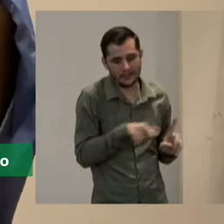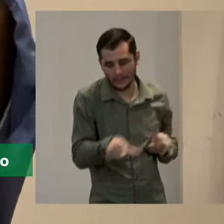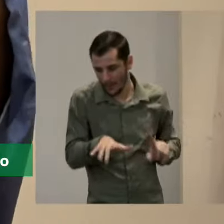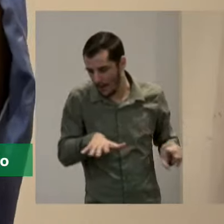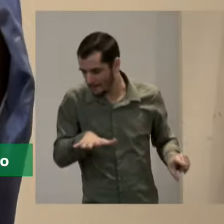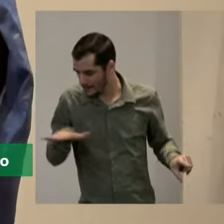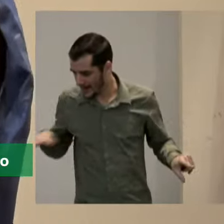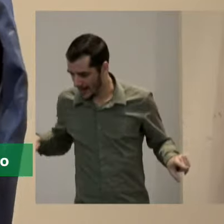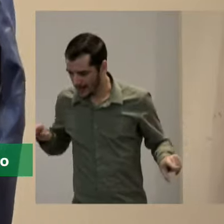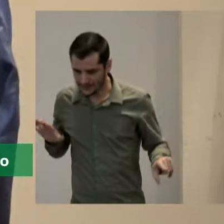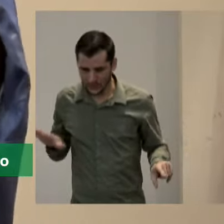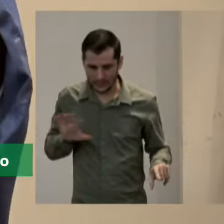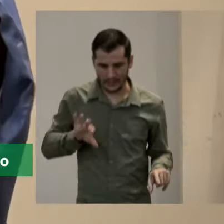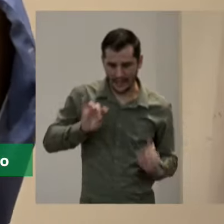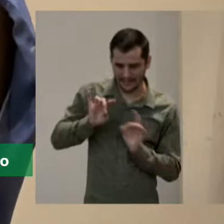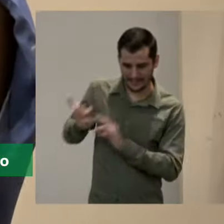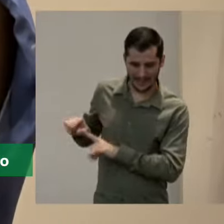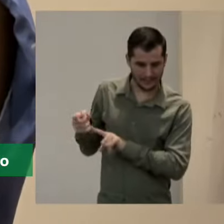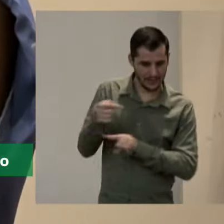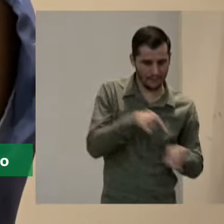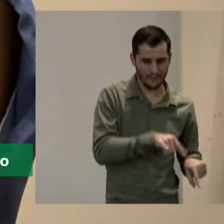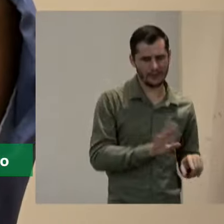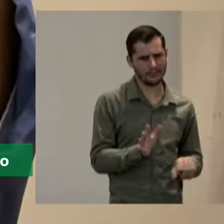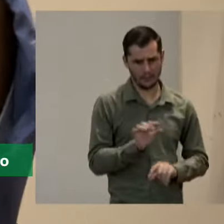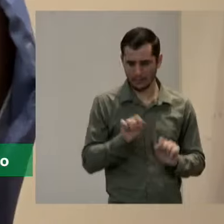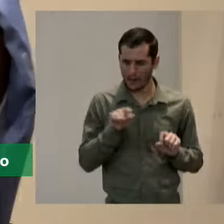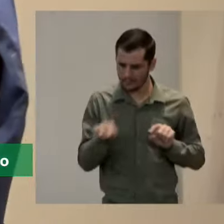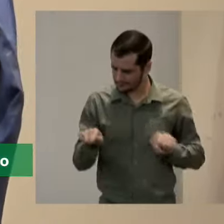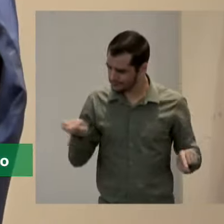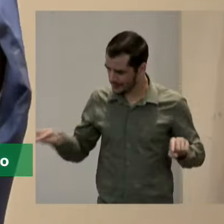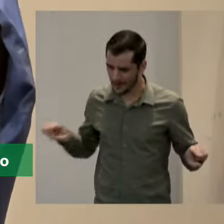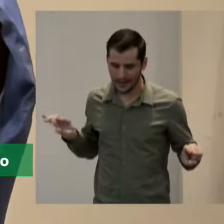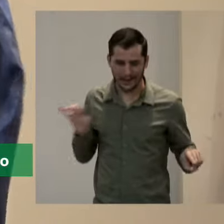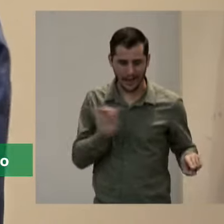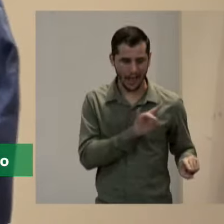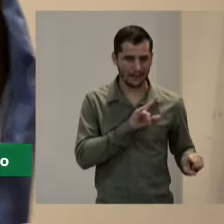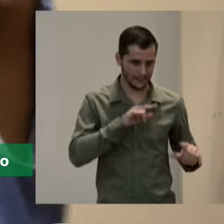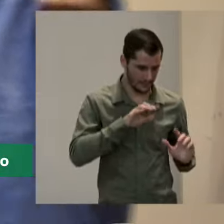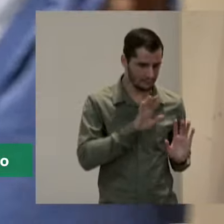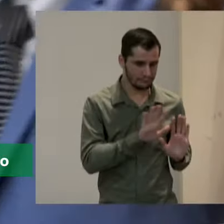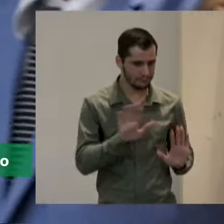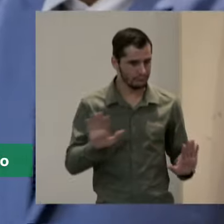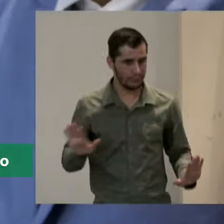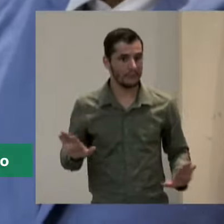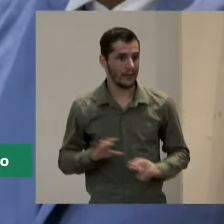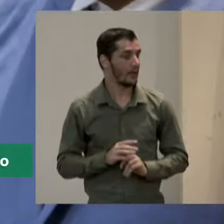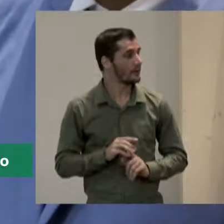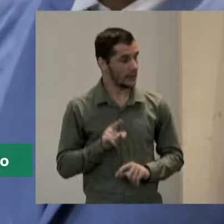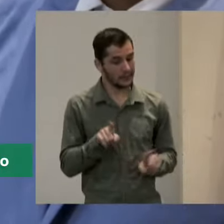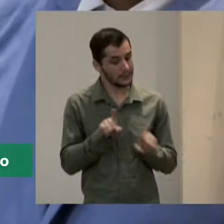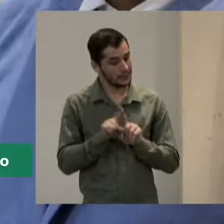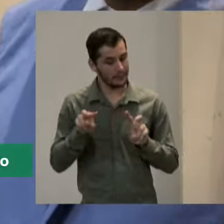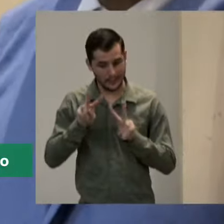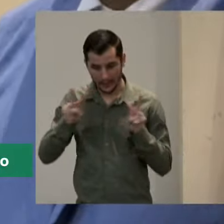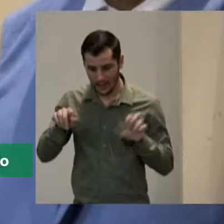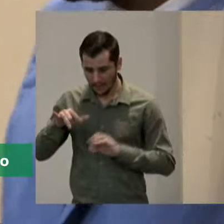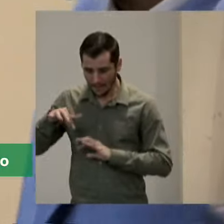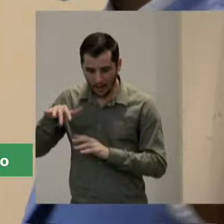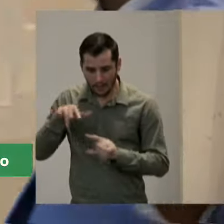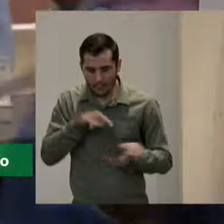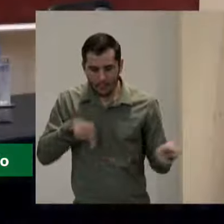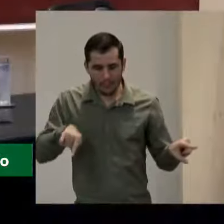ambiente. Eu quero ser respeitado dentro do meu ambiente. Eu quero ficar no meu mundo. Então, eu quero falar com vocês sobre a questão dos mundos. E como